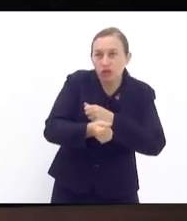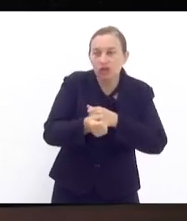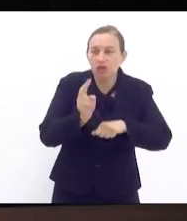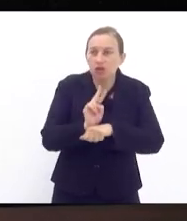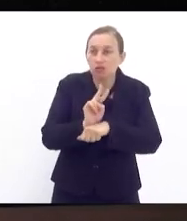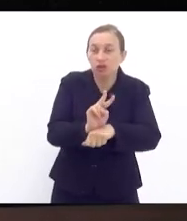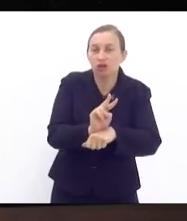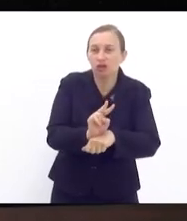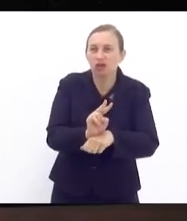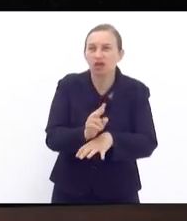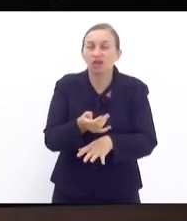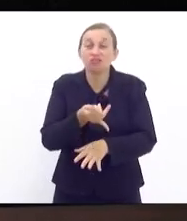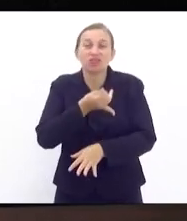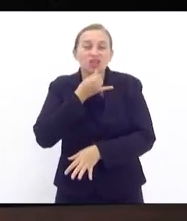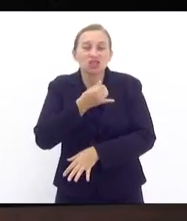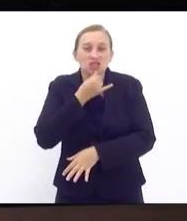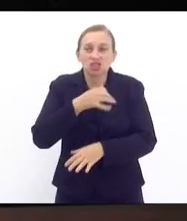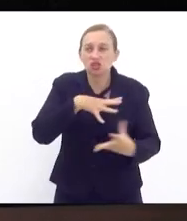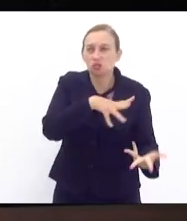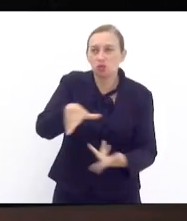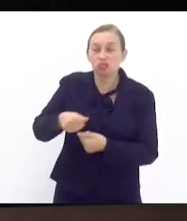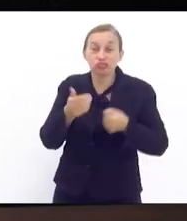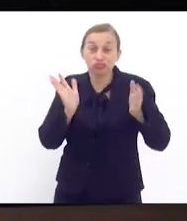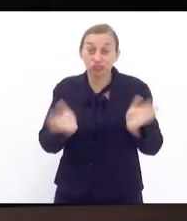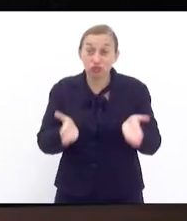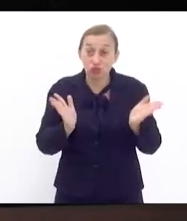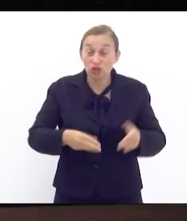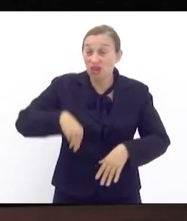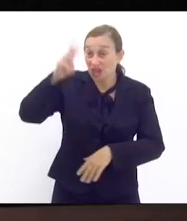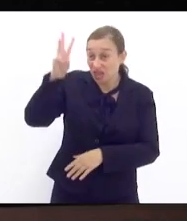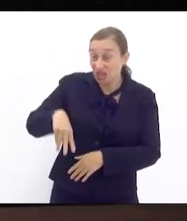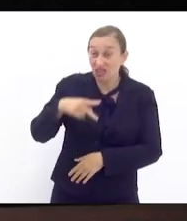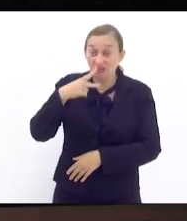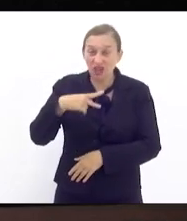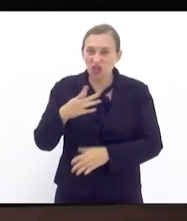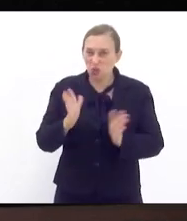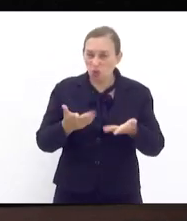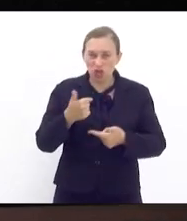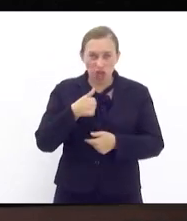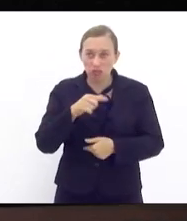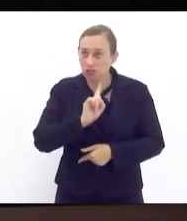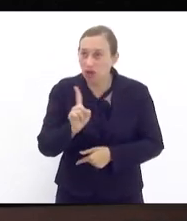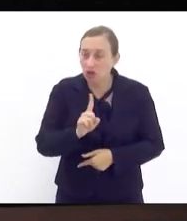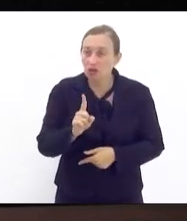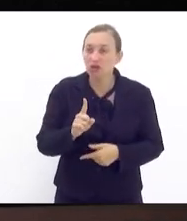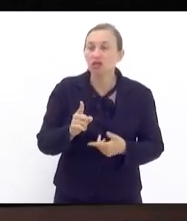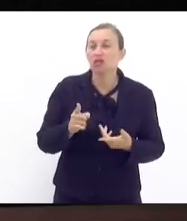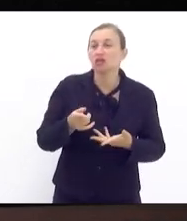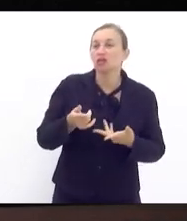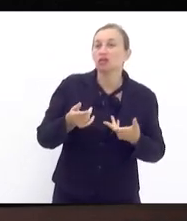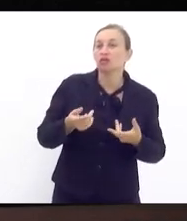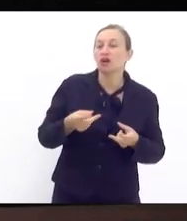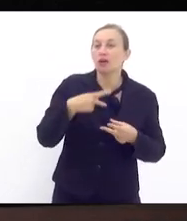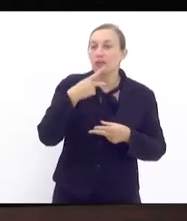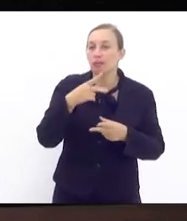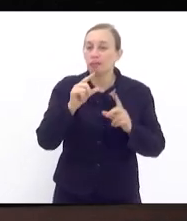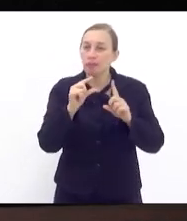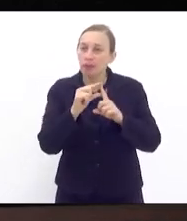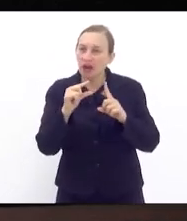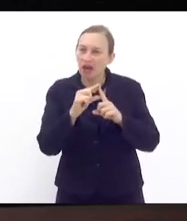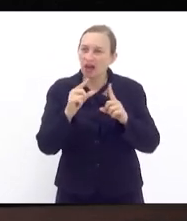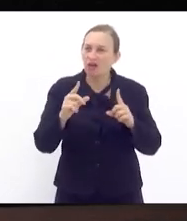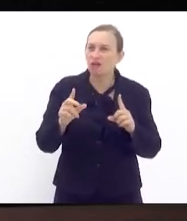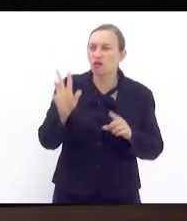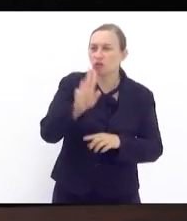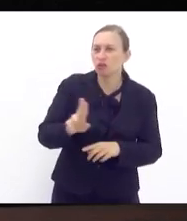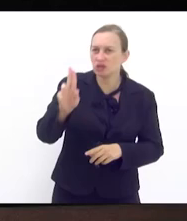uma aberração no mundo de hoje. Quem está falando isso agora não sou eu. A aberração do mundo de hoje foi um termo utilizado para a taxa Selic